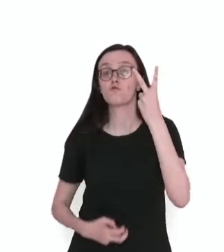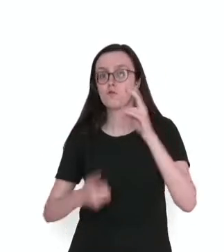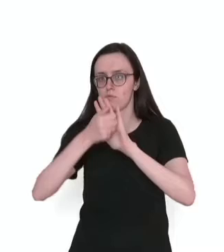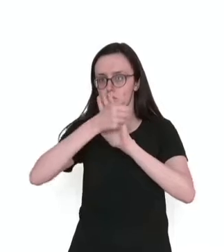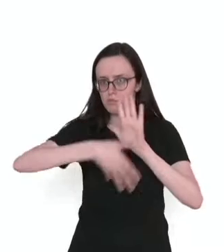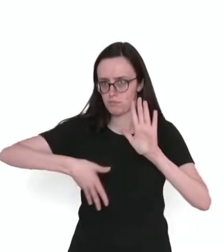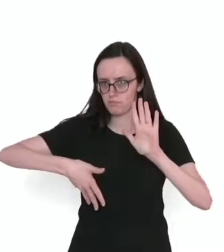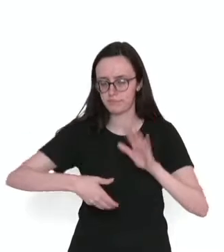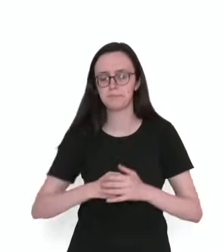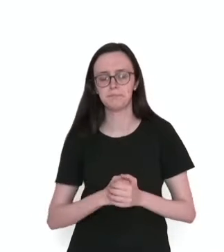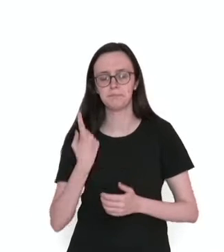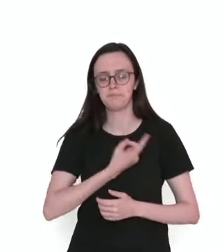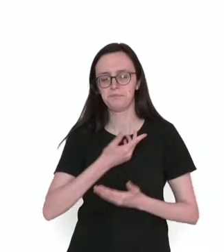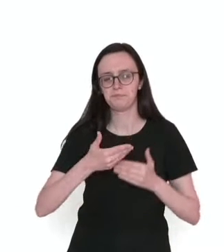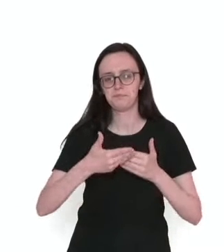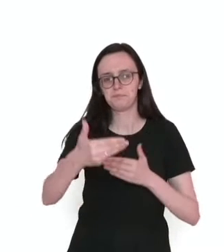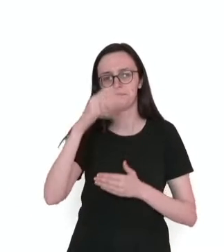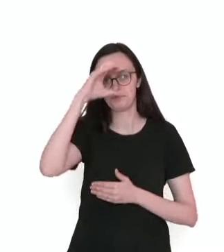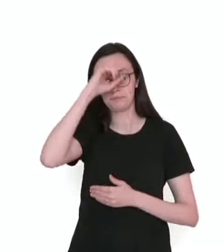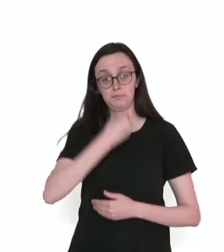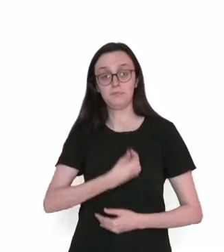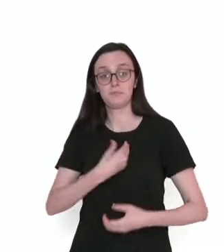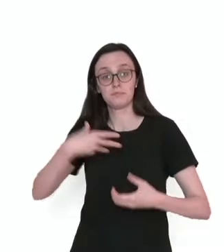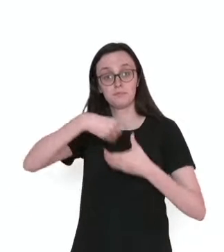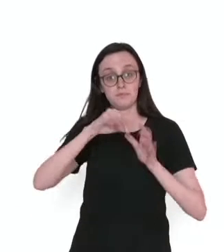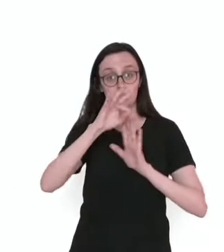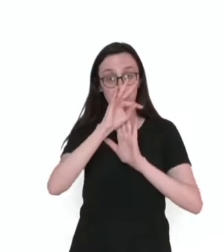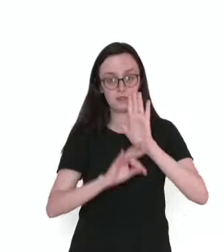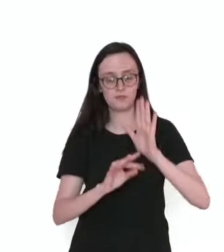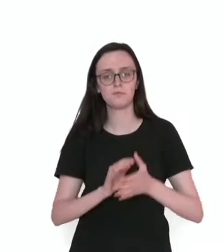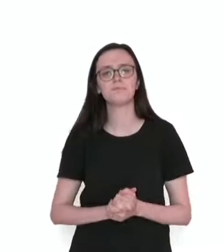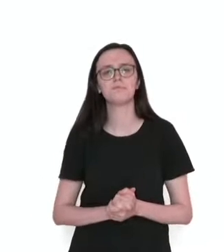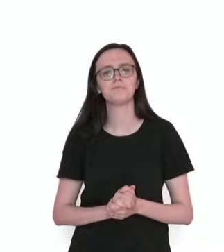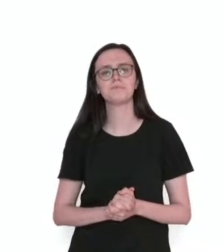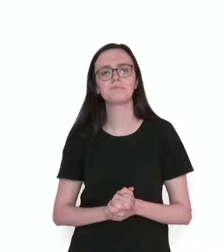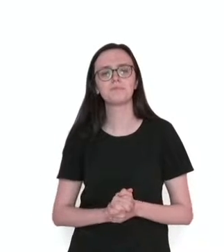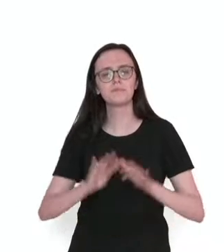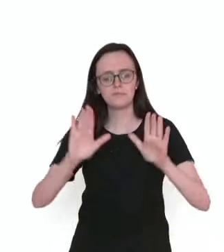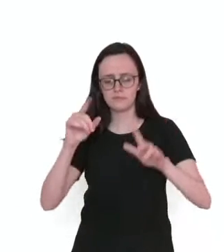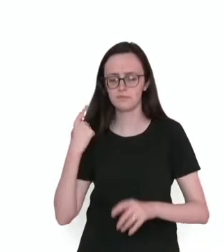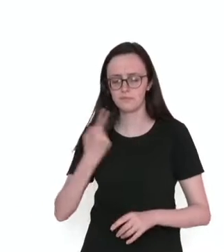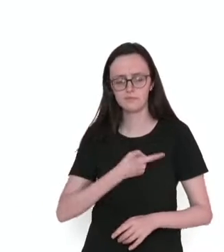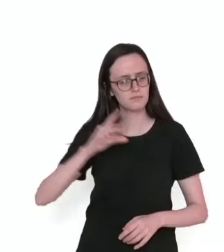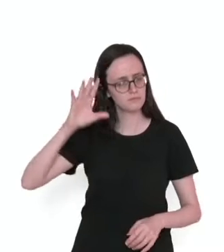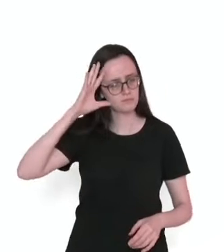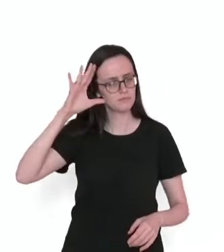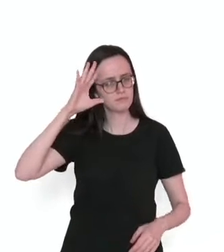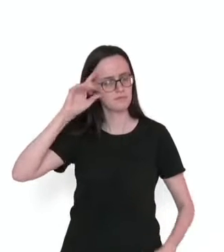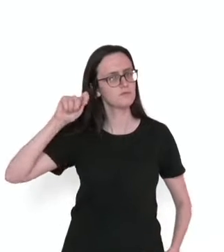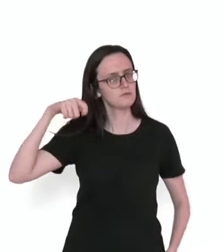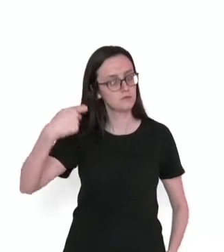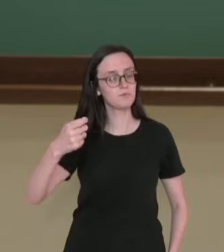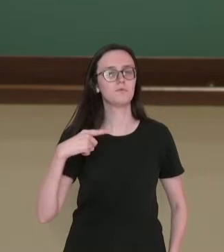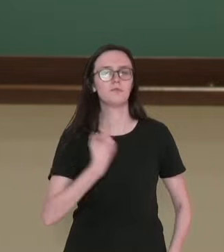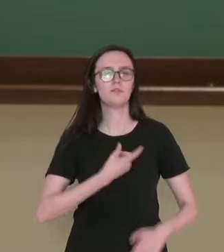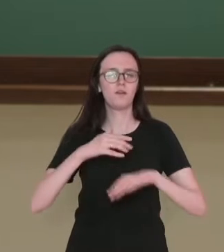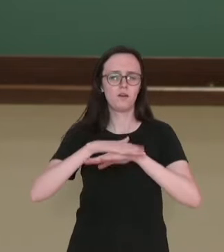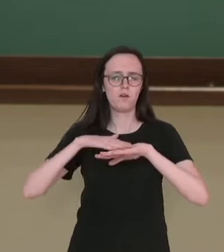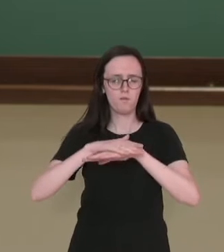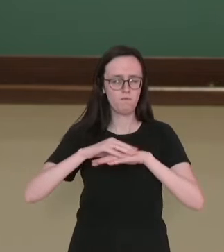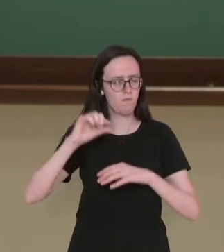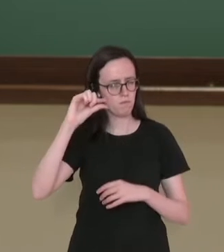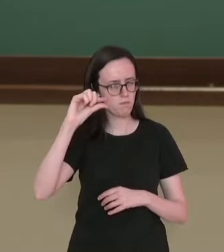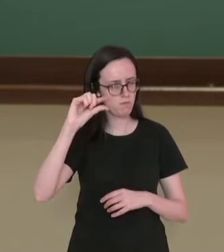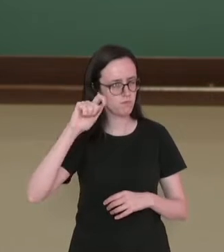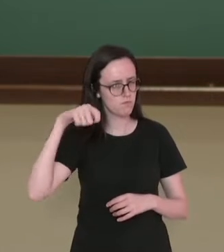linguagem, antítese e metáfora presentes no texto. Pensando sobre, vamos conversar um pouquinho